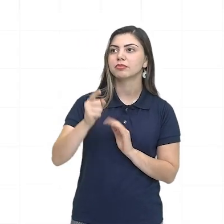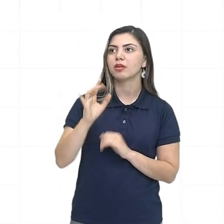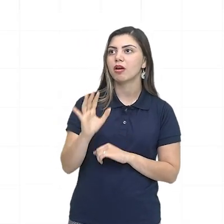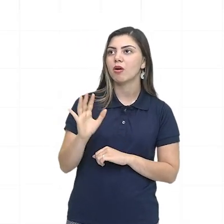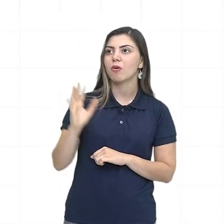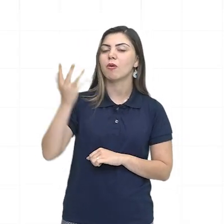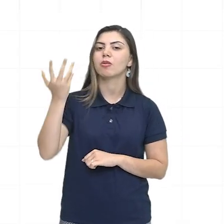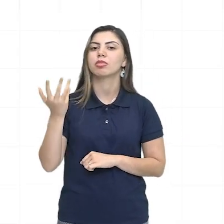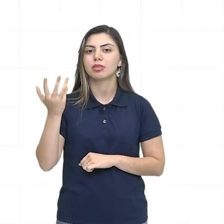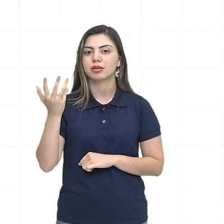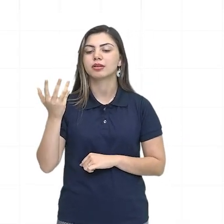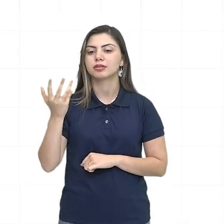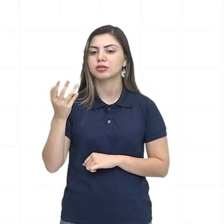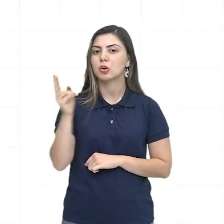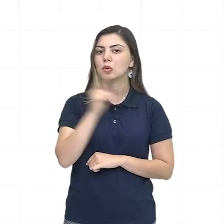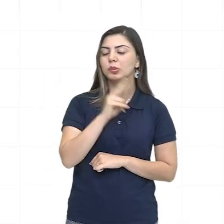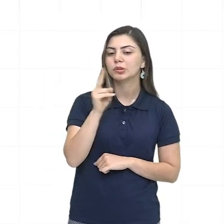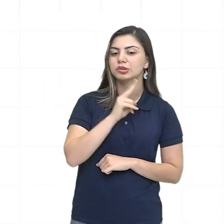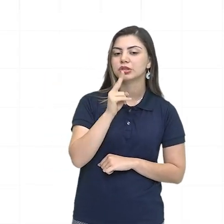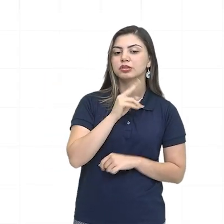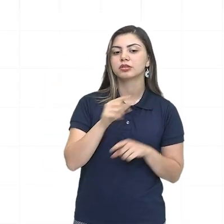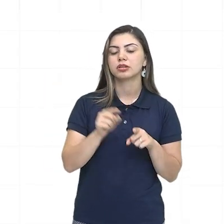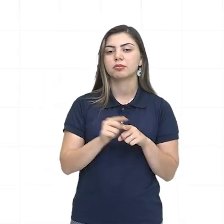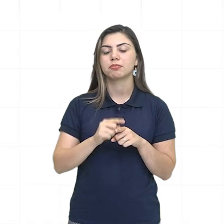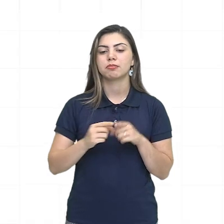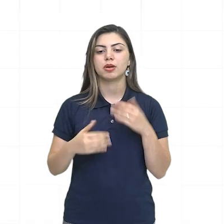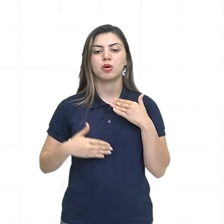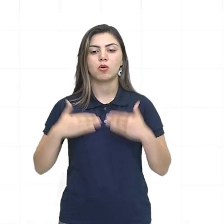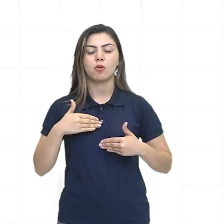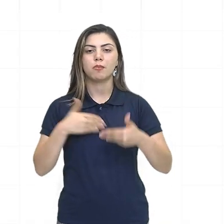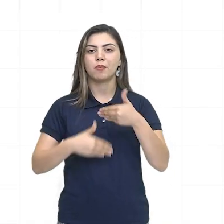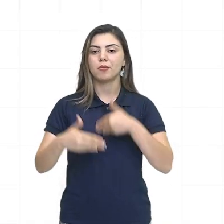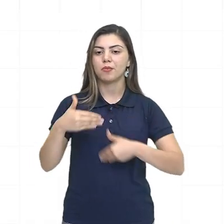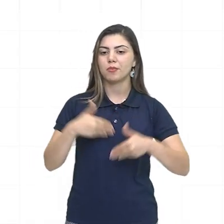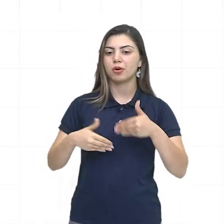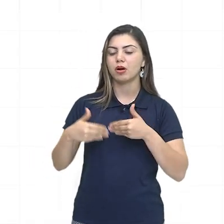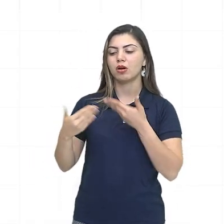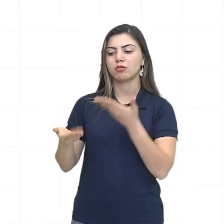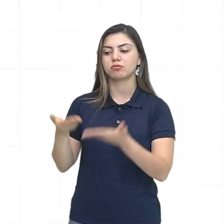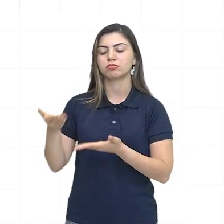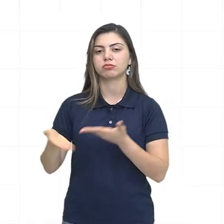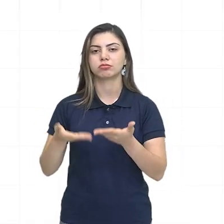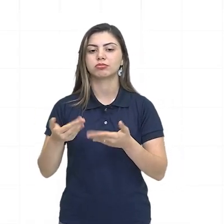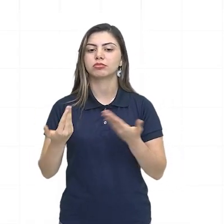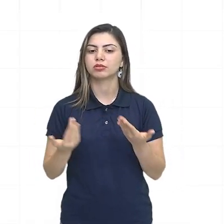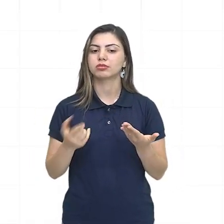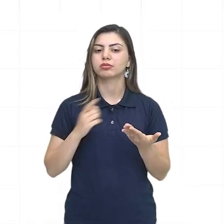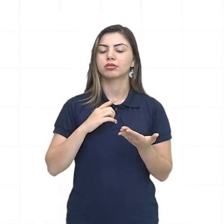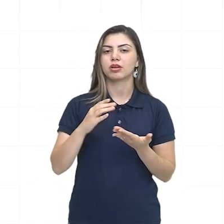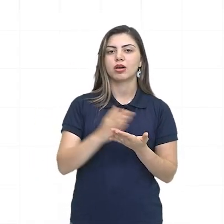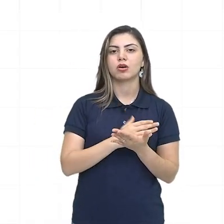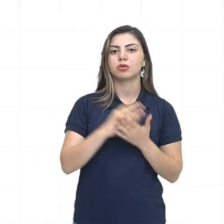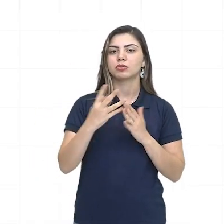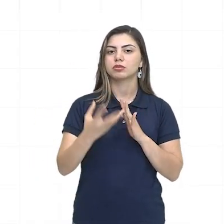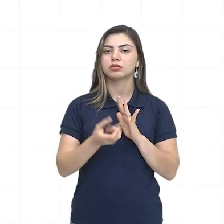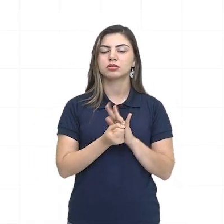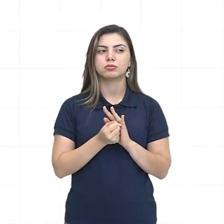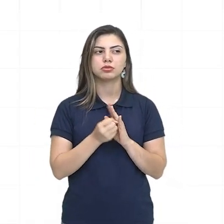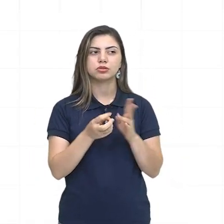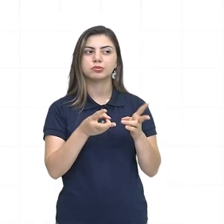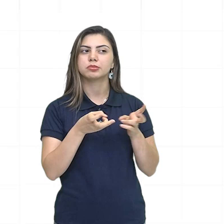de cuidado com a segurança pessoal e coletiva, né? Existem símbolos que nos alertam